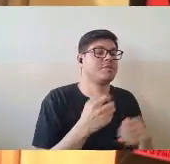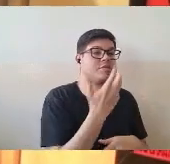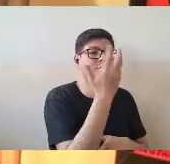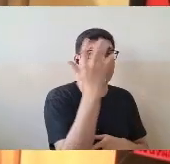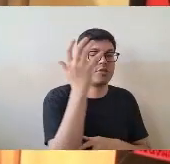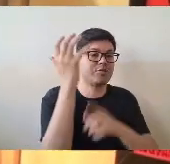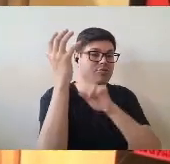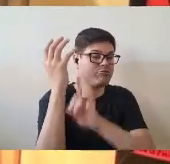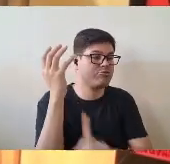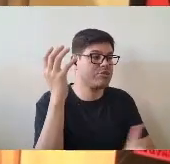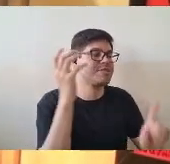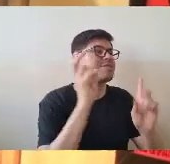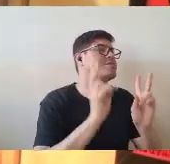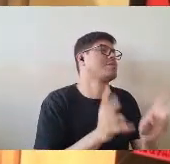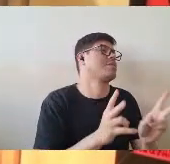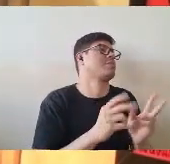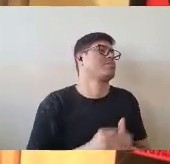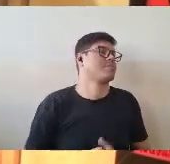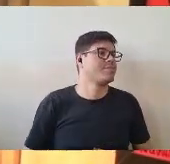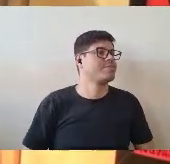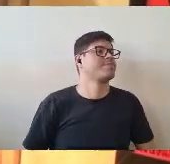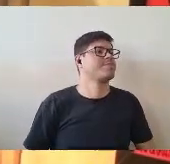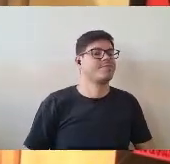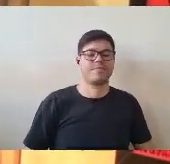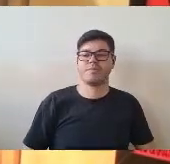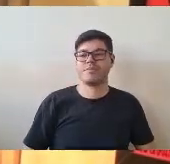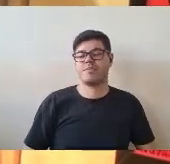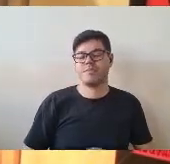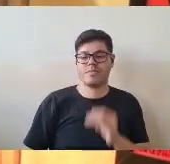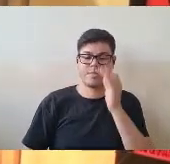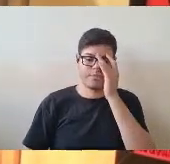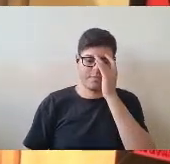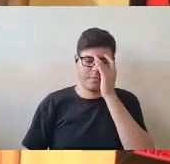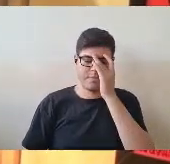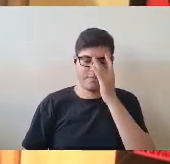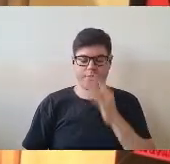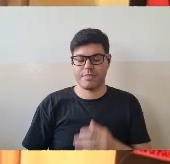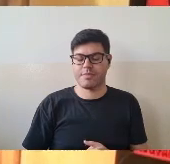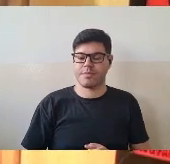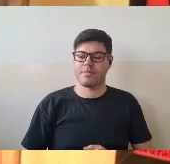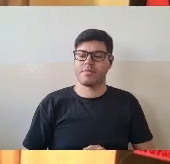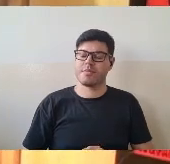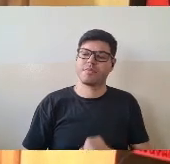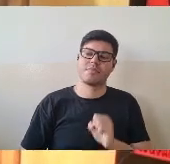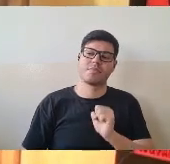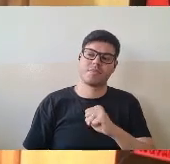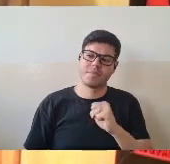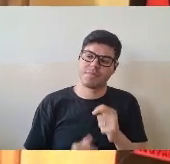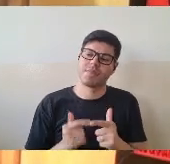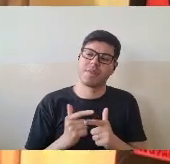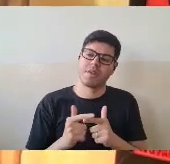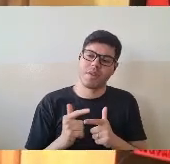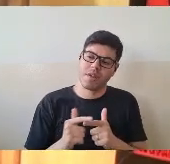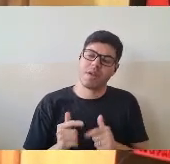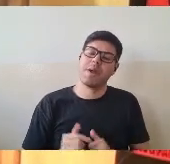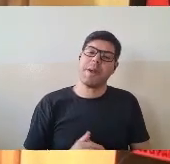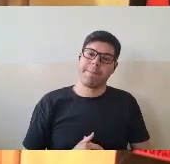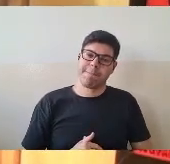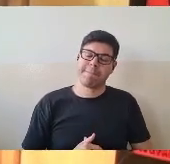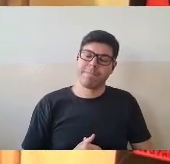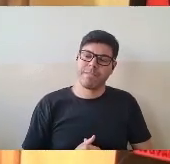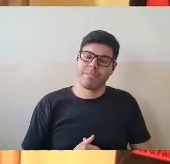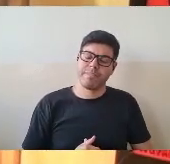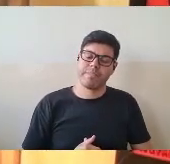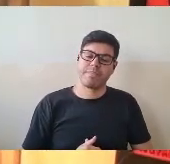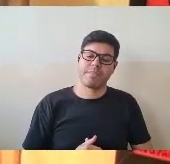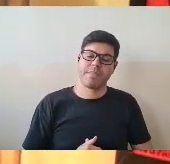prostrada, né? Não tem... Exatamente, pela Muda tudo. desidratação. Doutor, e a Dispacilina, o senhor disse que é substituída